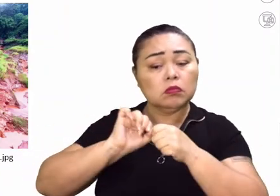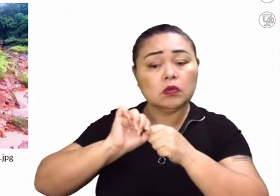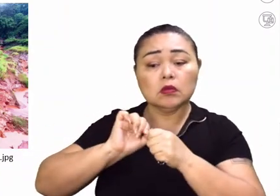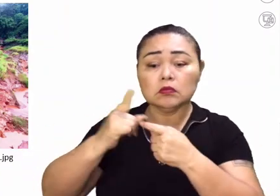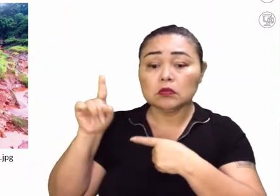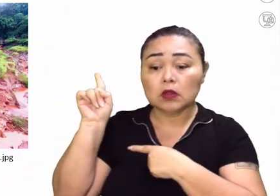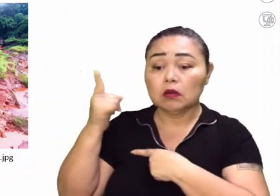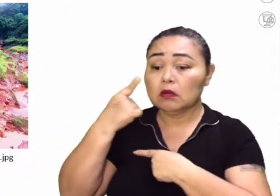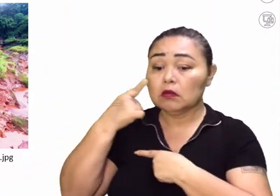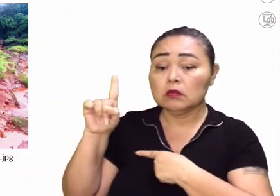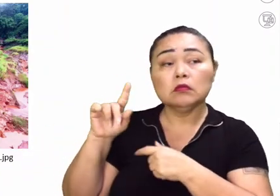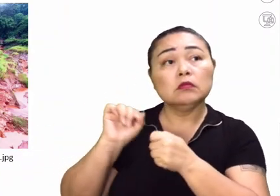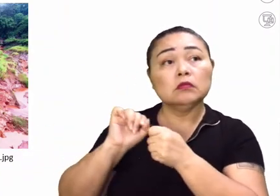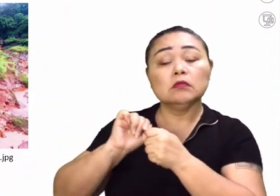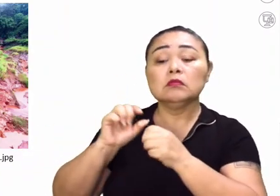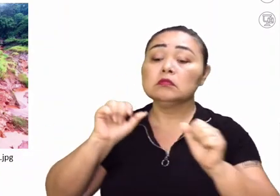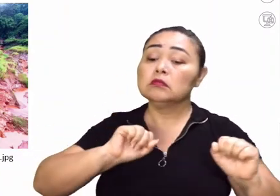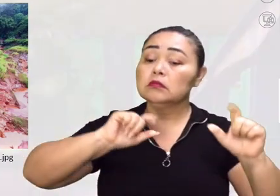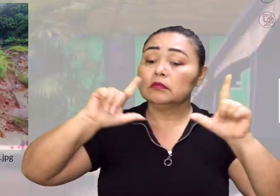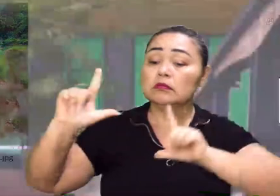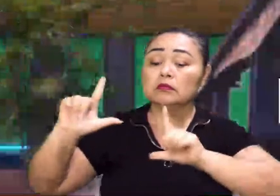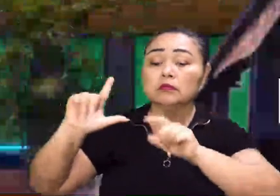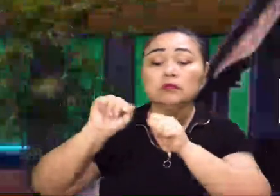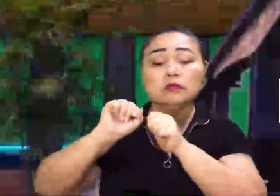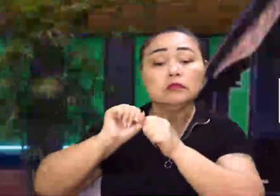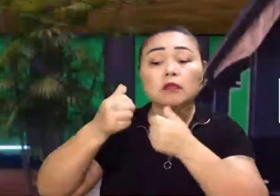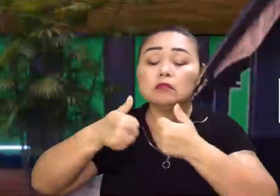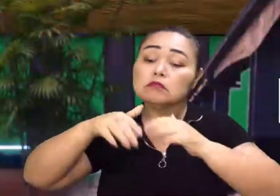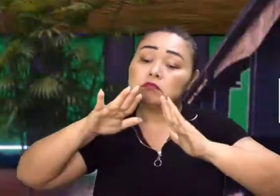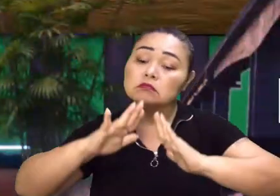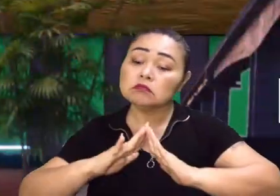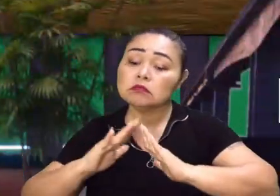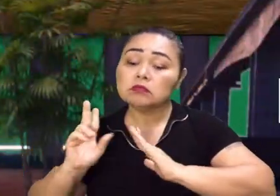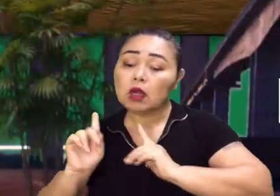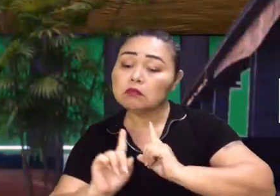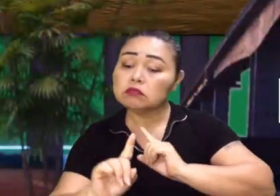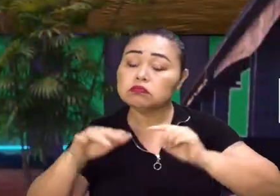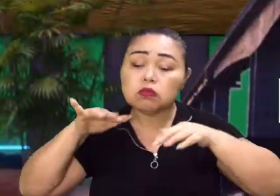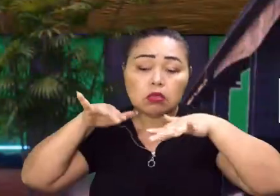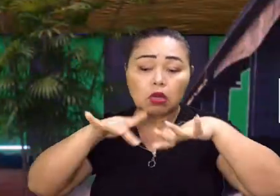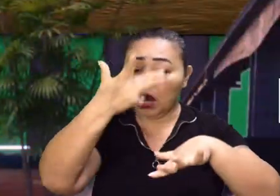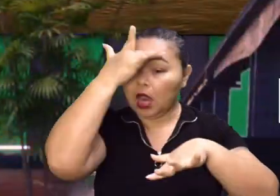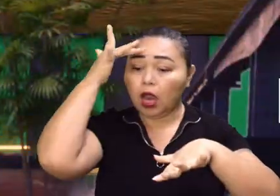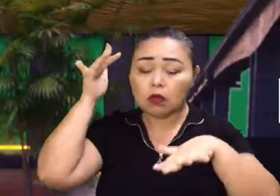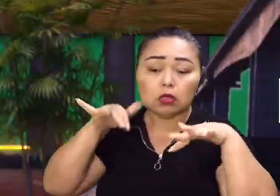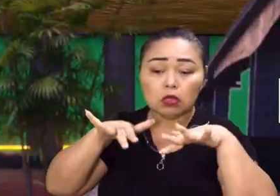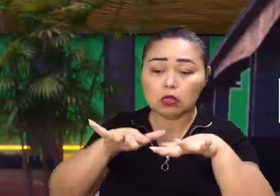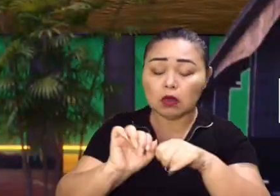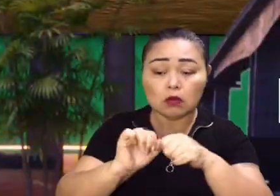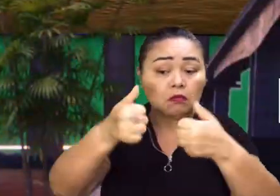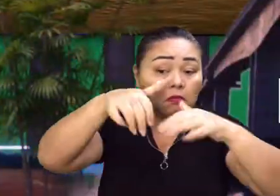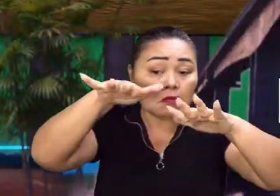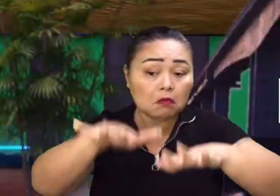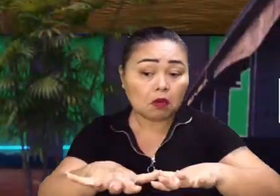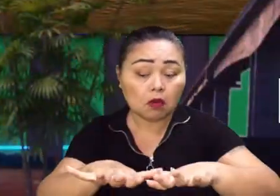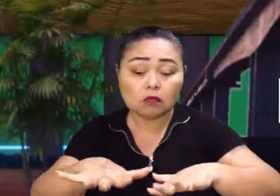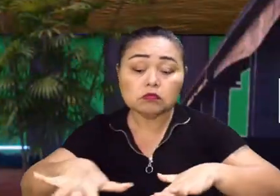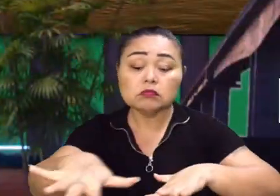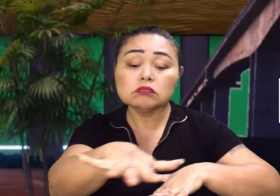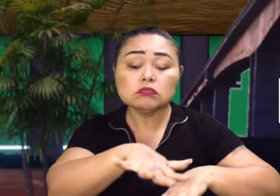indicadas como você tá vendo aí na tela para ocupação então quando é uma área não é destinada por preocupação